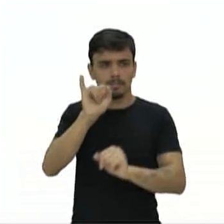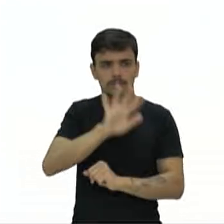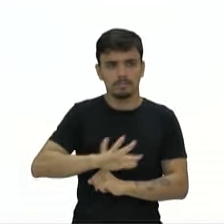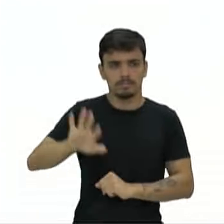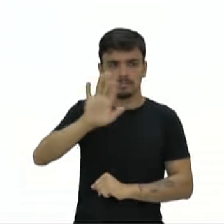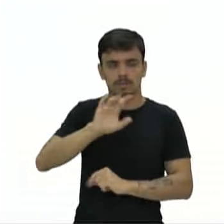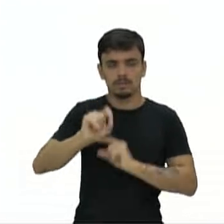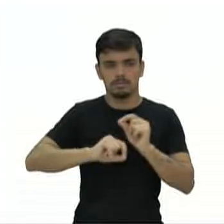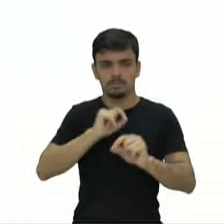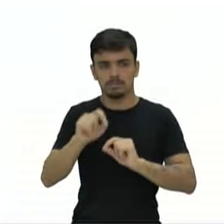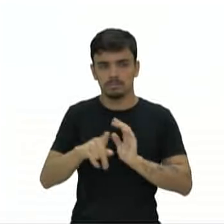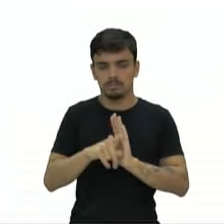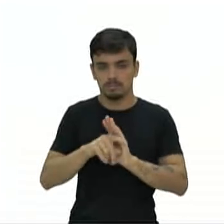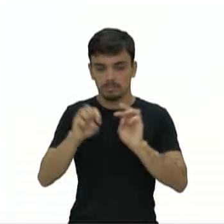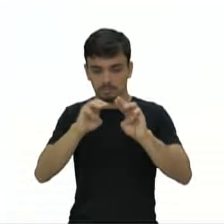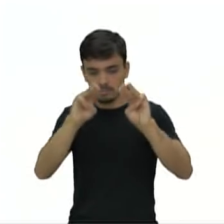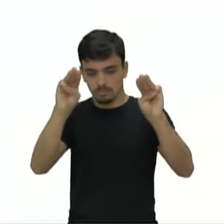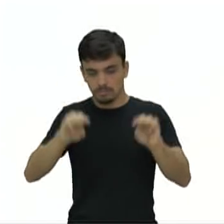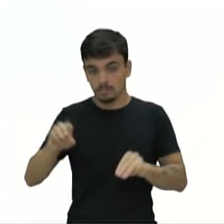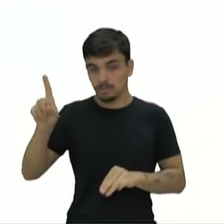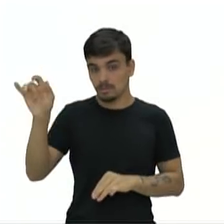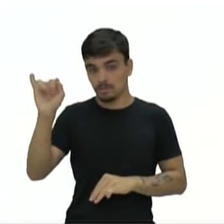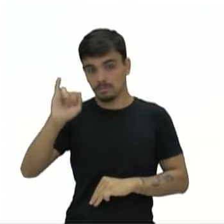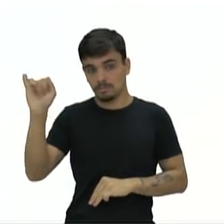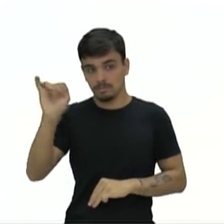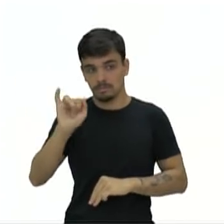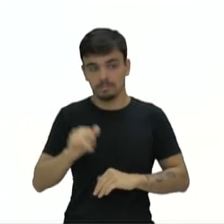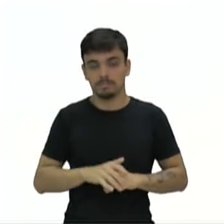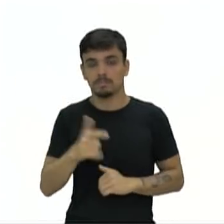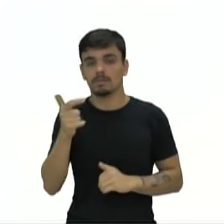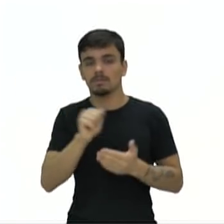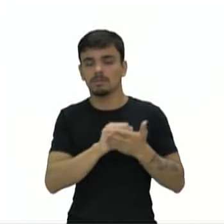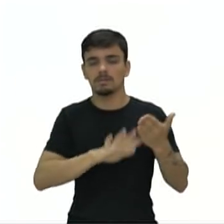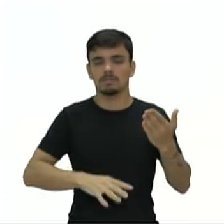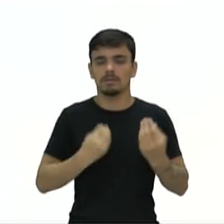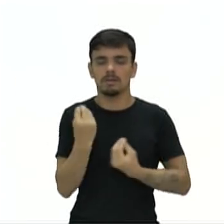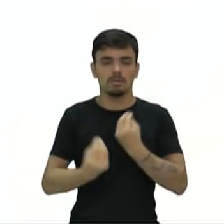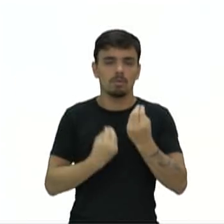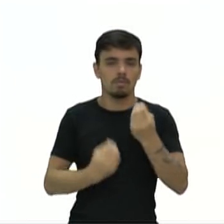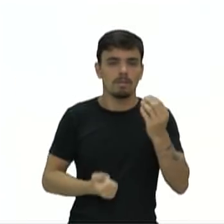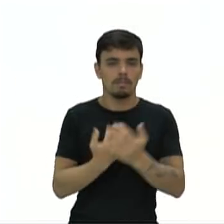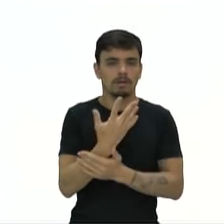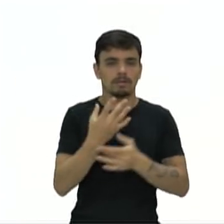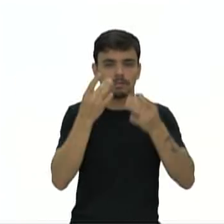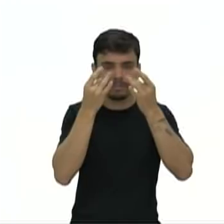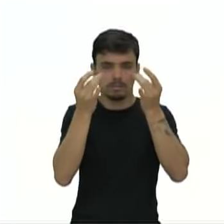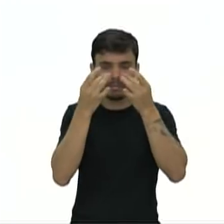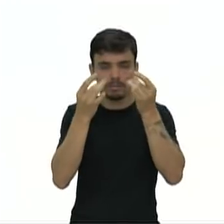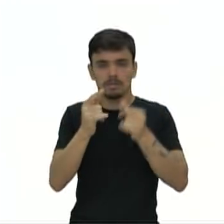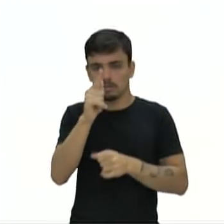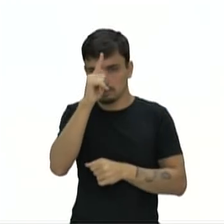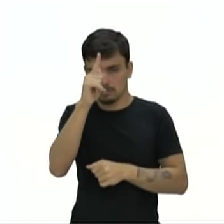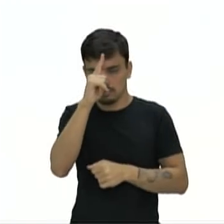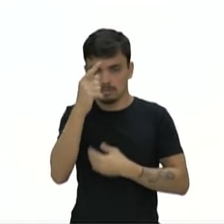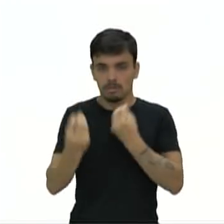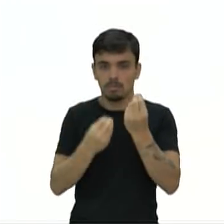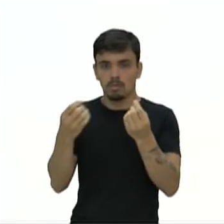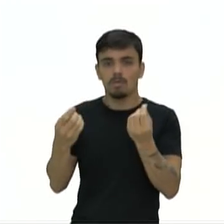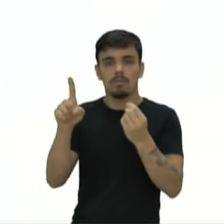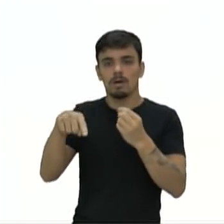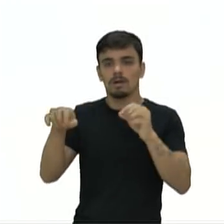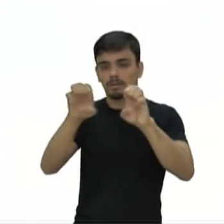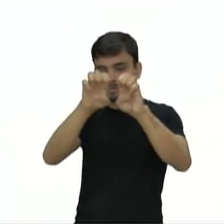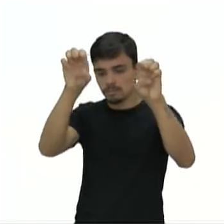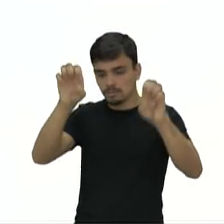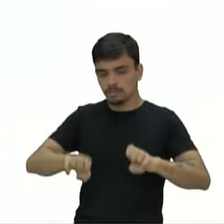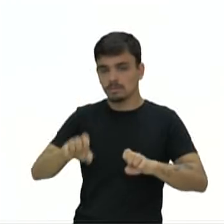no Museu Profano de Latrão, na Itália. Segunda atividade, como surgiu o teatro grego? Como eram as estruturas dos teatros na